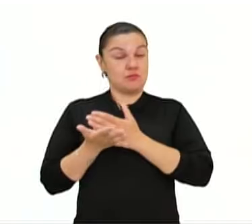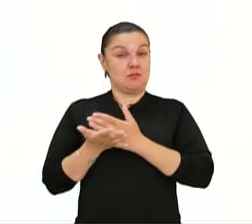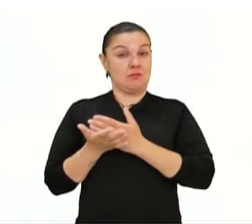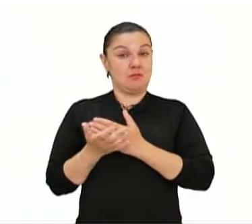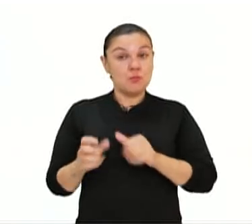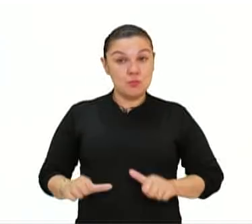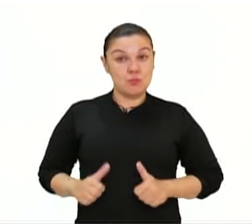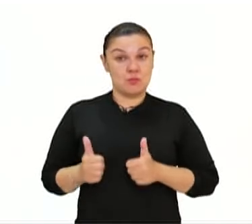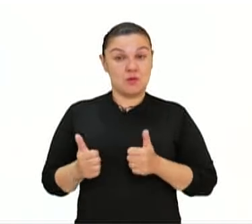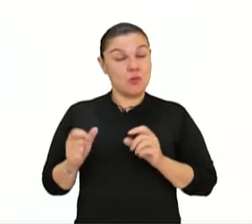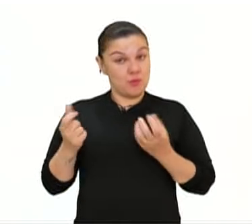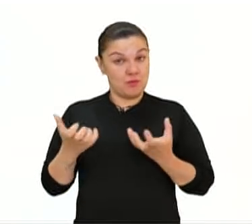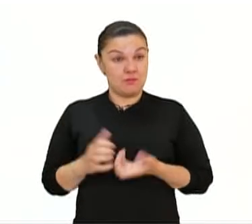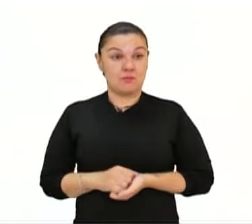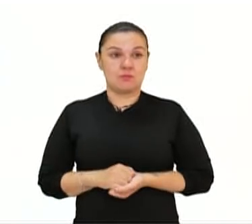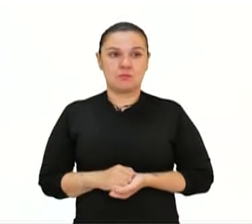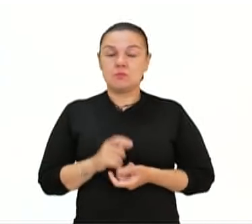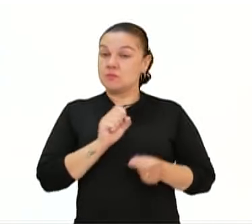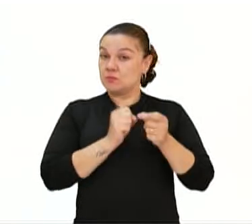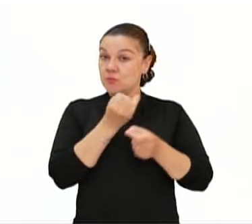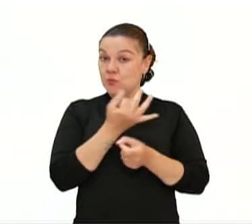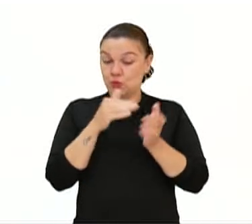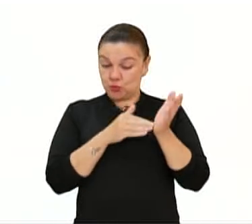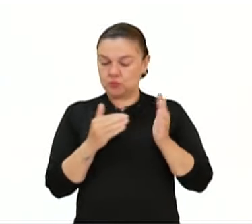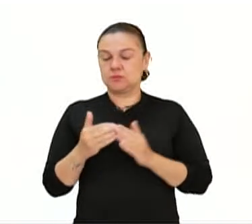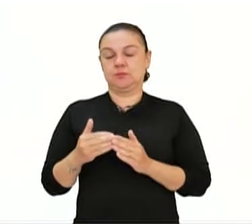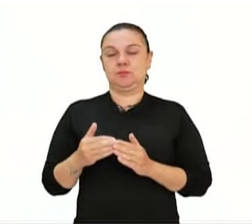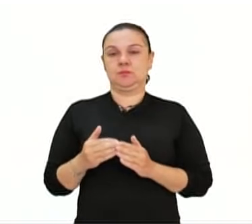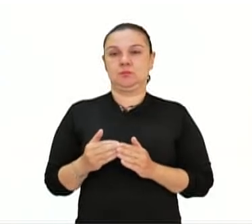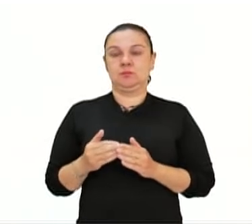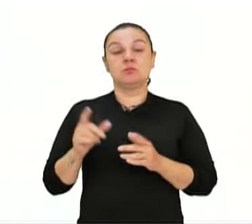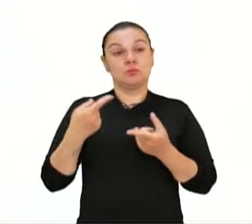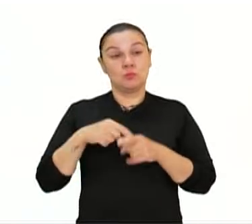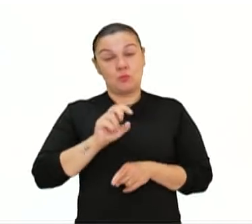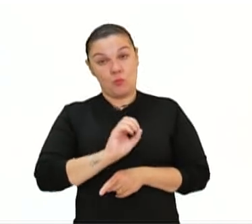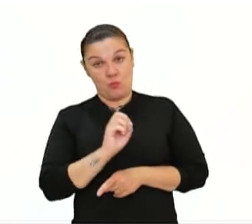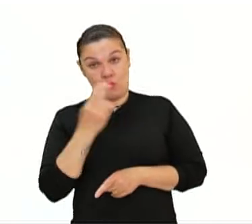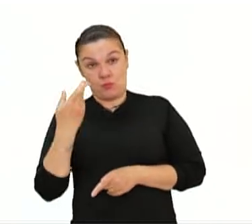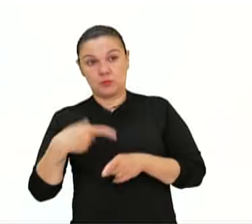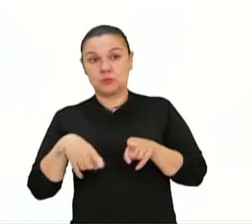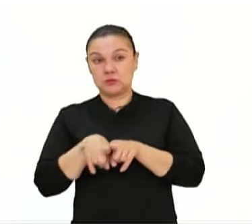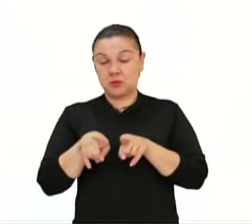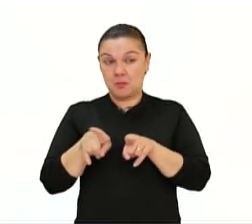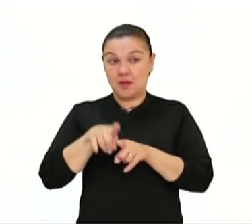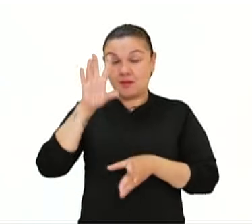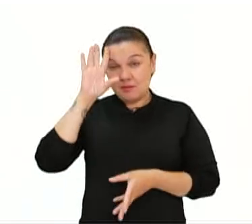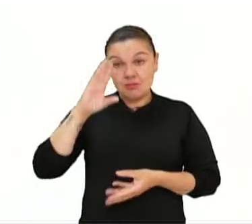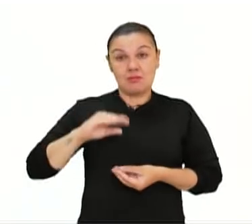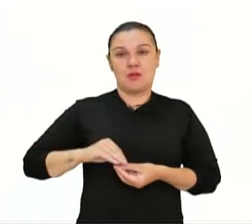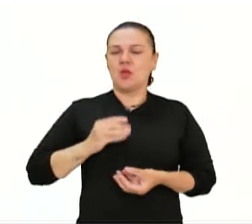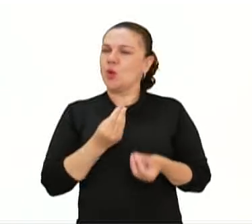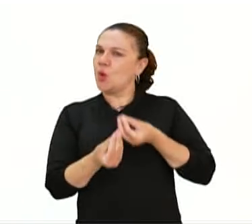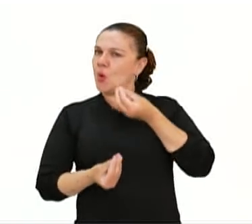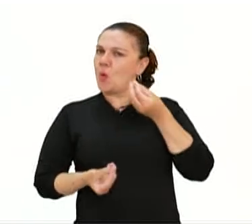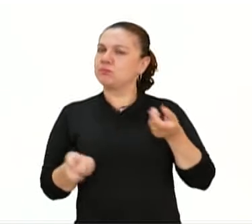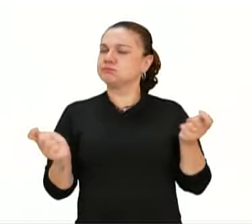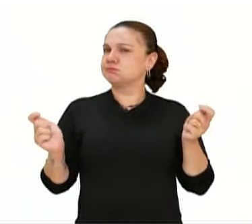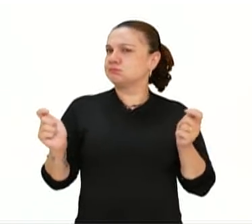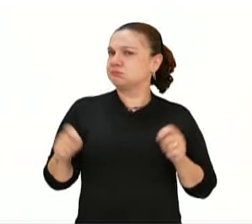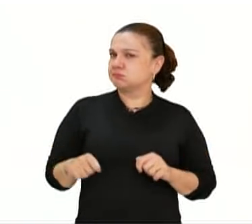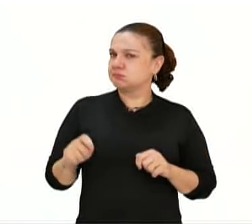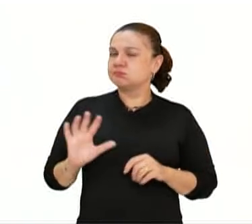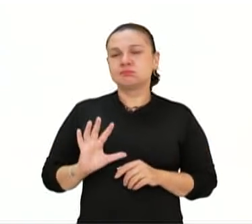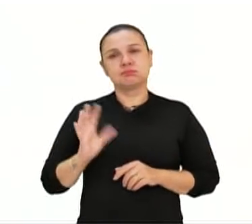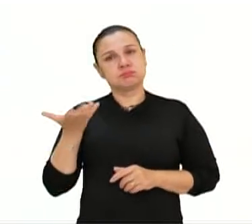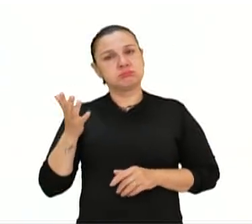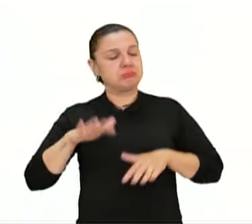né? Que eu quero que ocorra. E o número total de possibilidades, ou ainda, entender como a chance de o evento